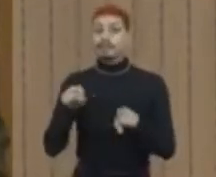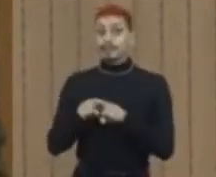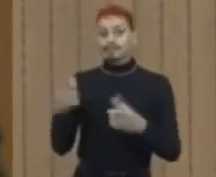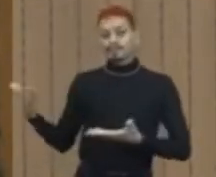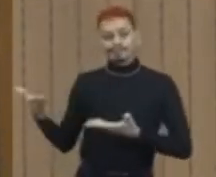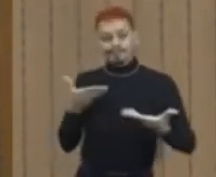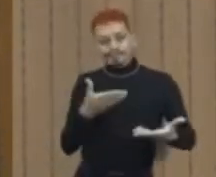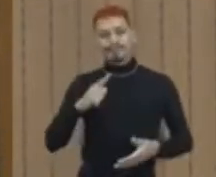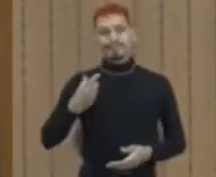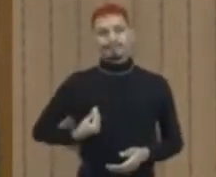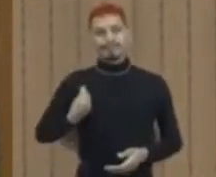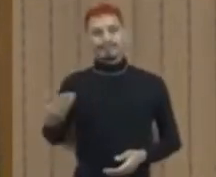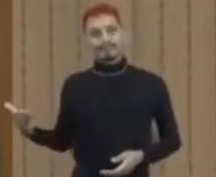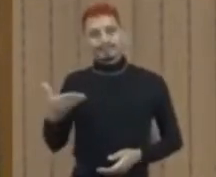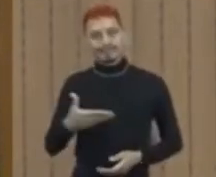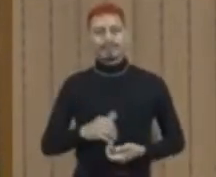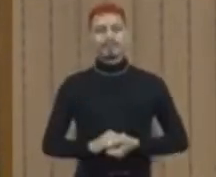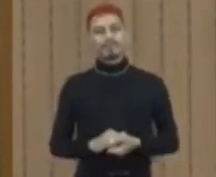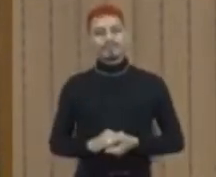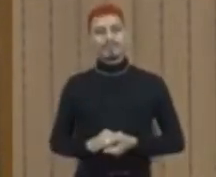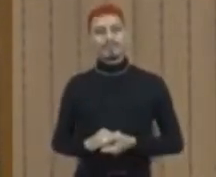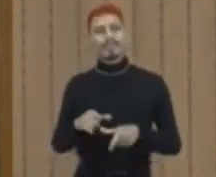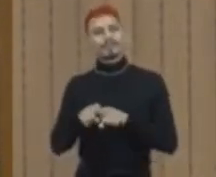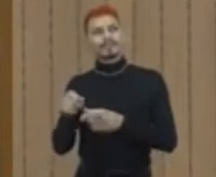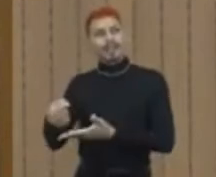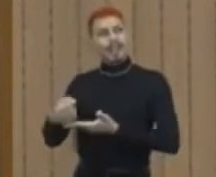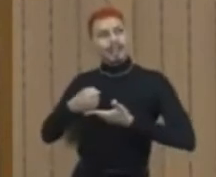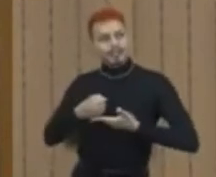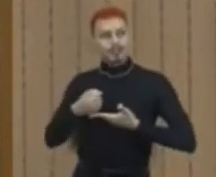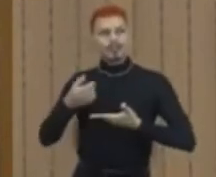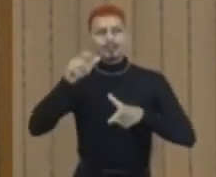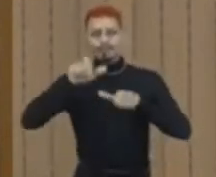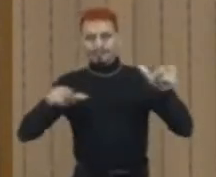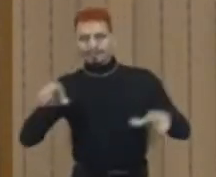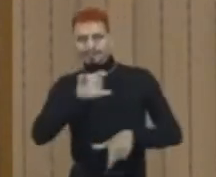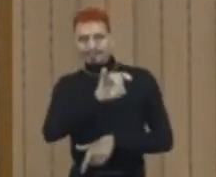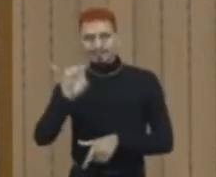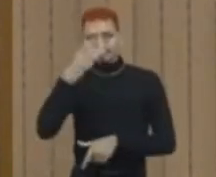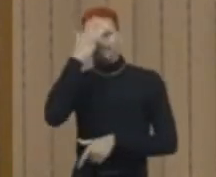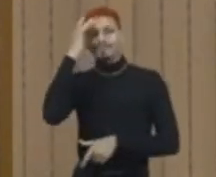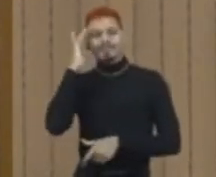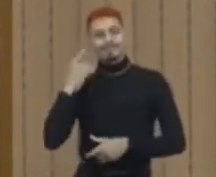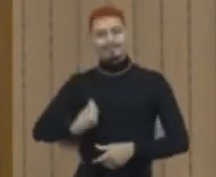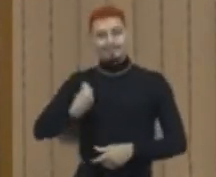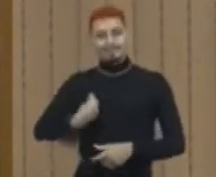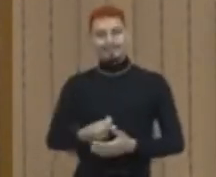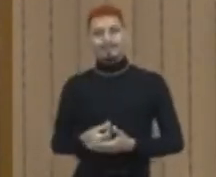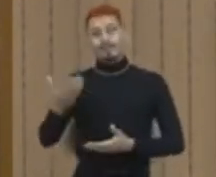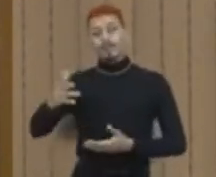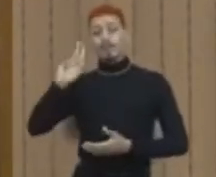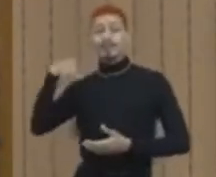e com o auxílio e a oitiva muito importante do